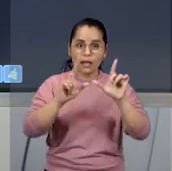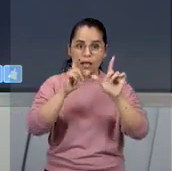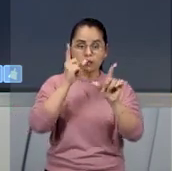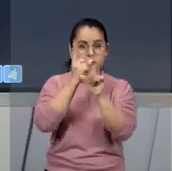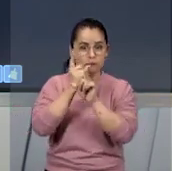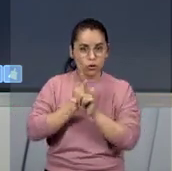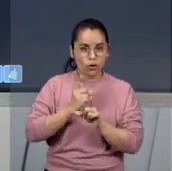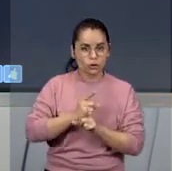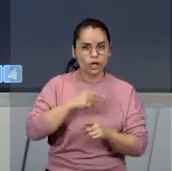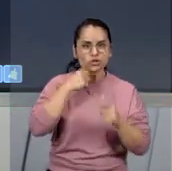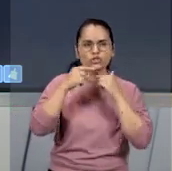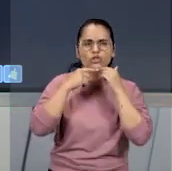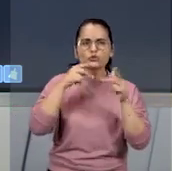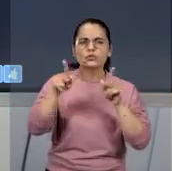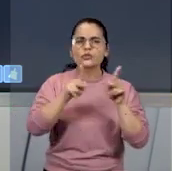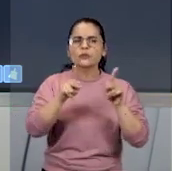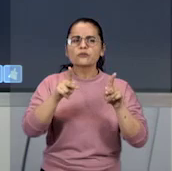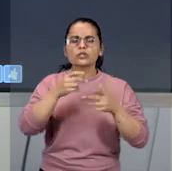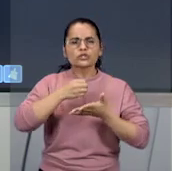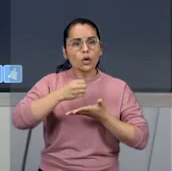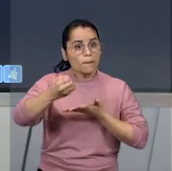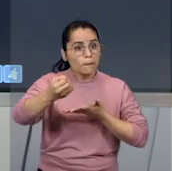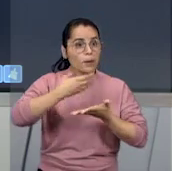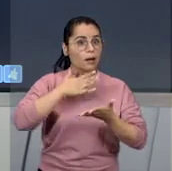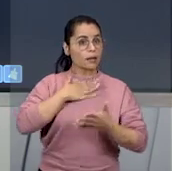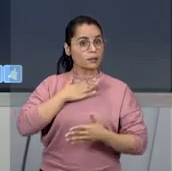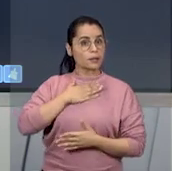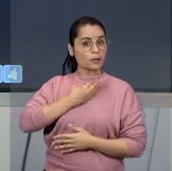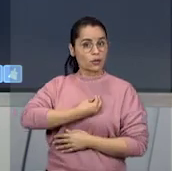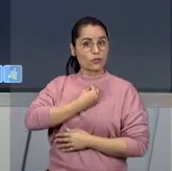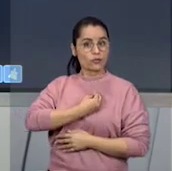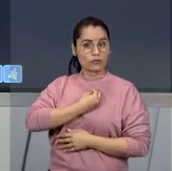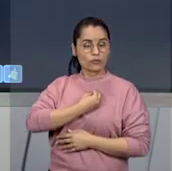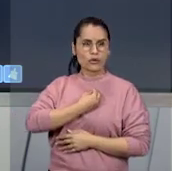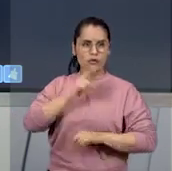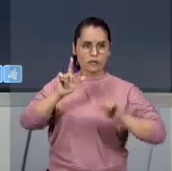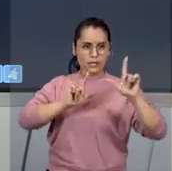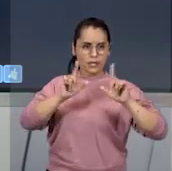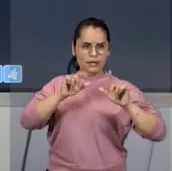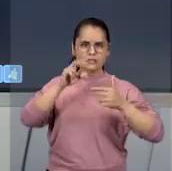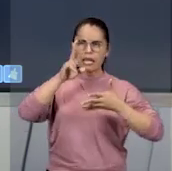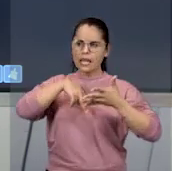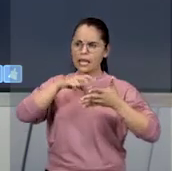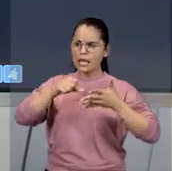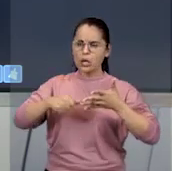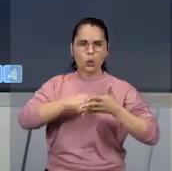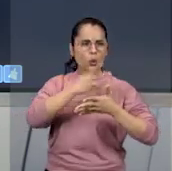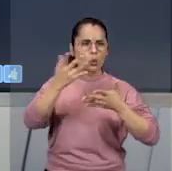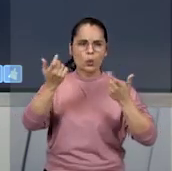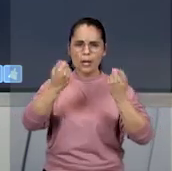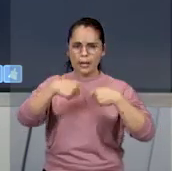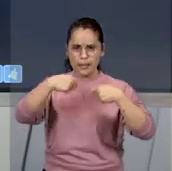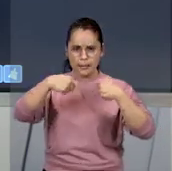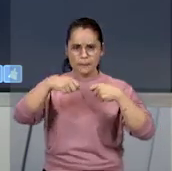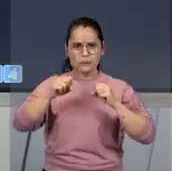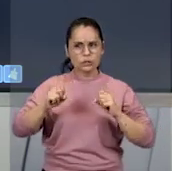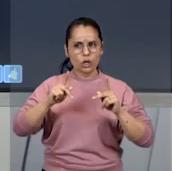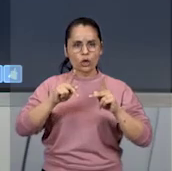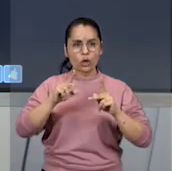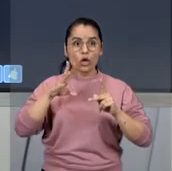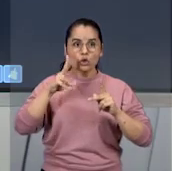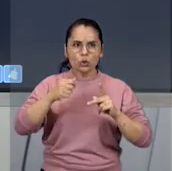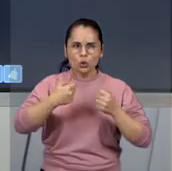você. Tira a dúvida com o professor, manda a dúvida para mim no ao vivo, tá? Leia quantas vezes for necessário. Nem tudo